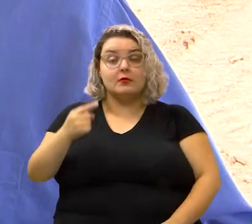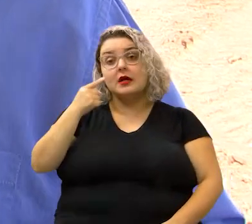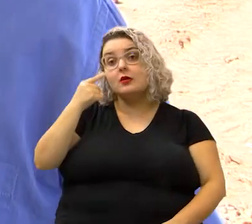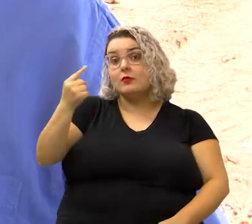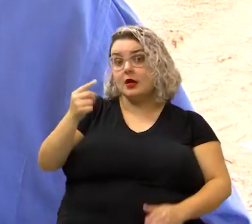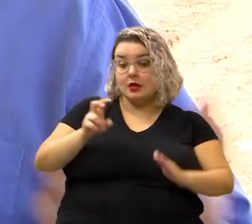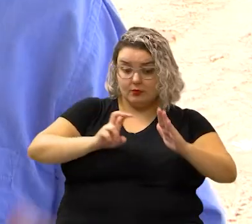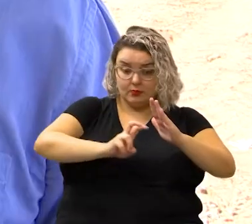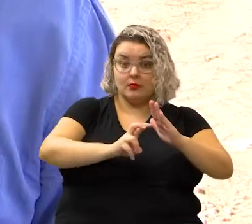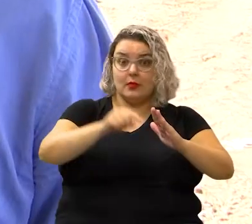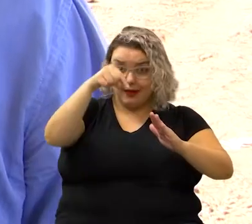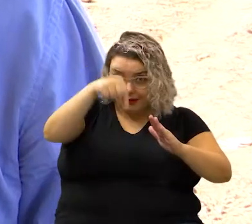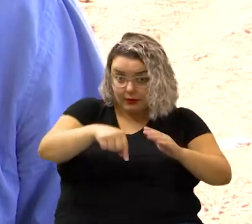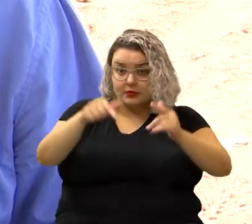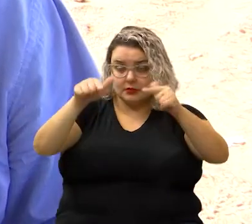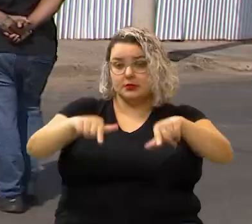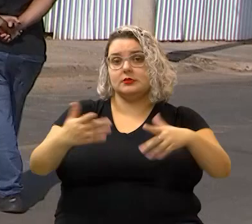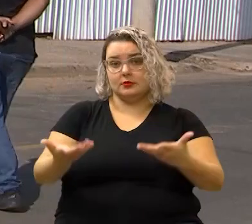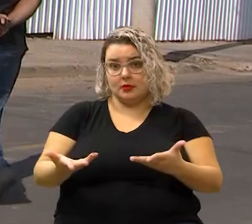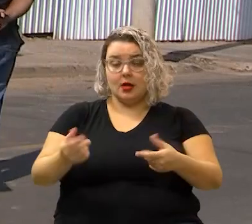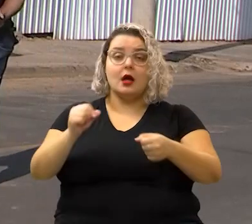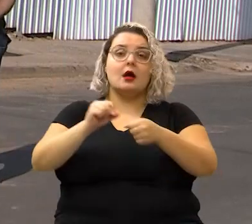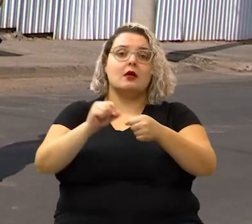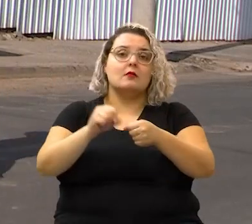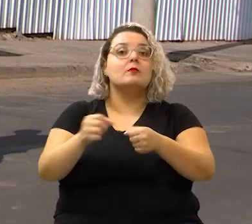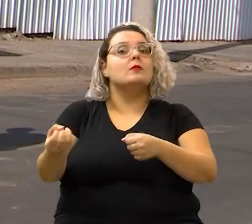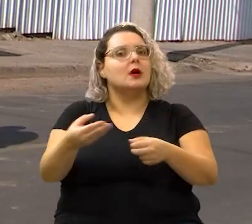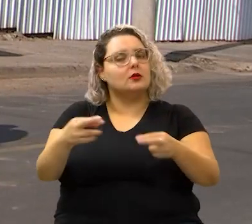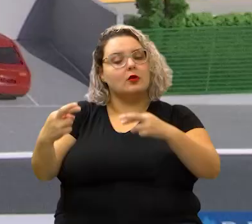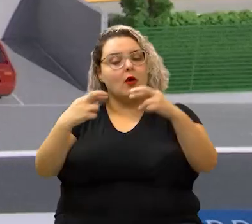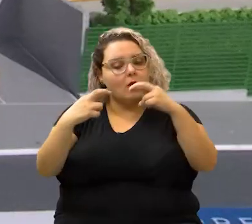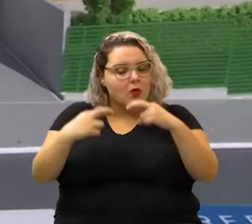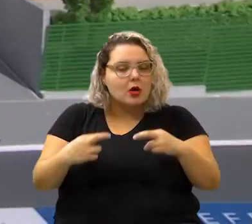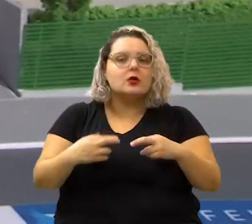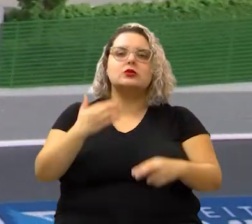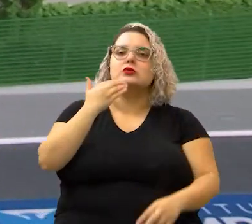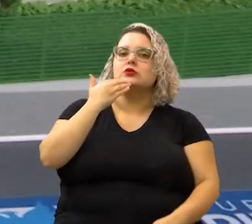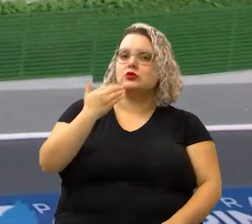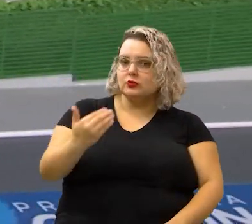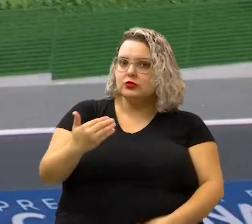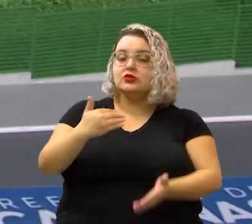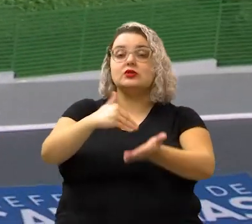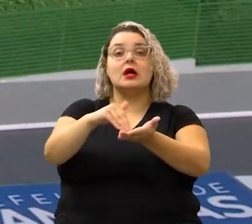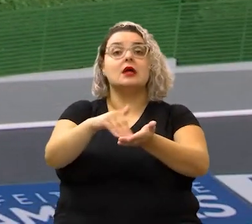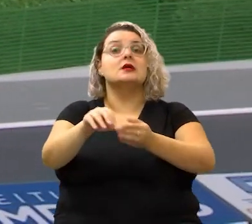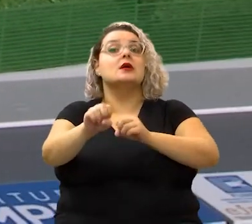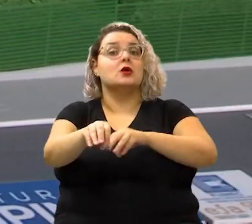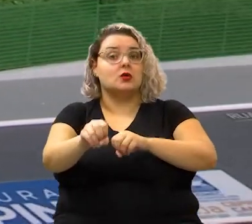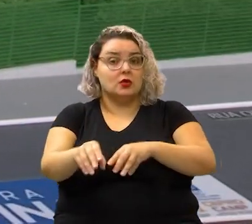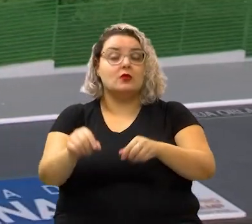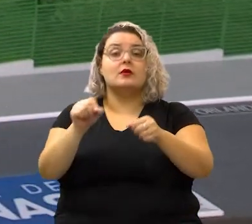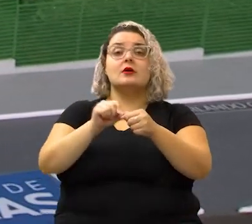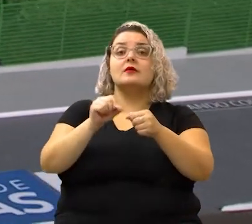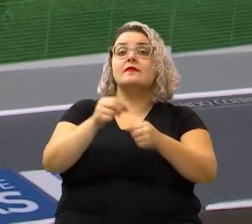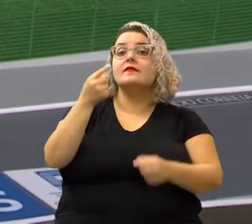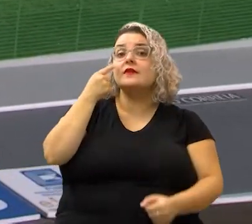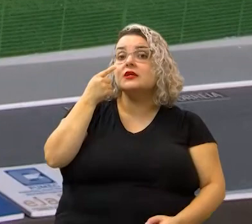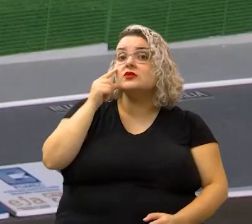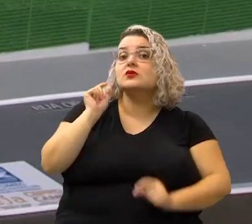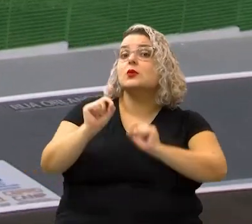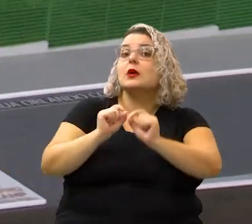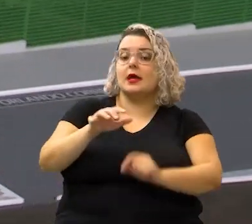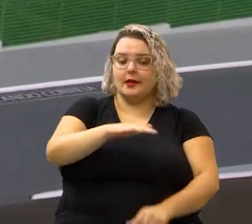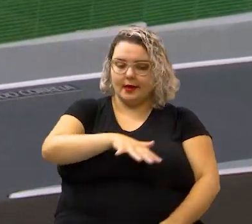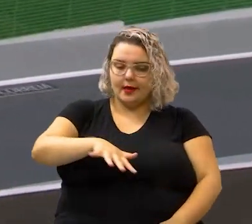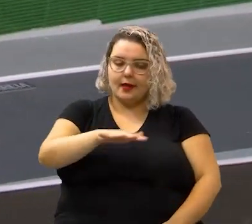com a intenção de trazer na creche para cá aí foi feito uma nova análise através desse pedido na Secretaria de Educação e foi visto que